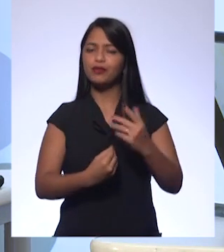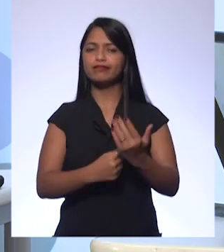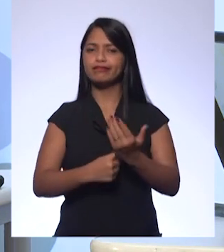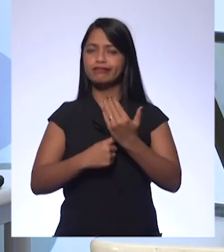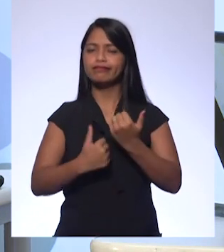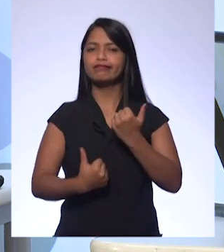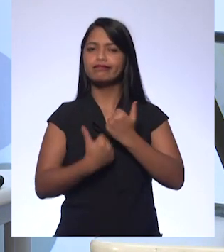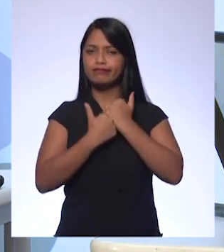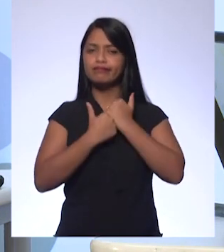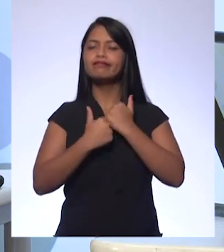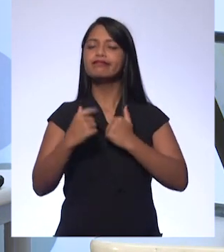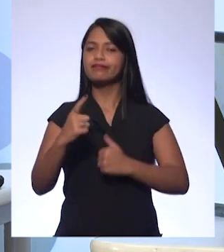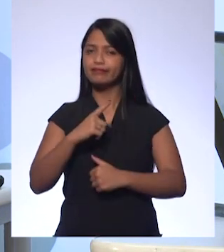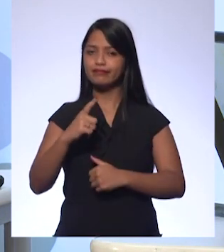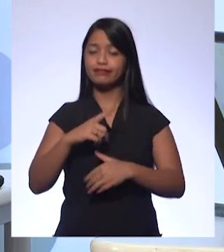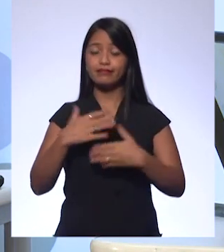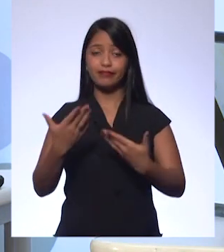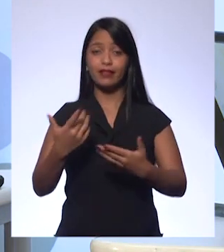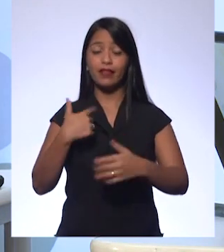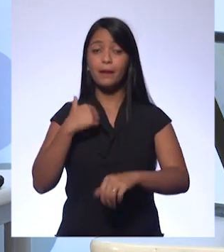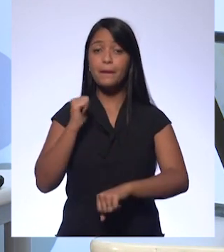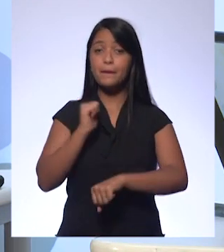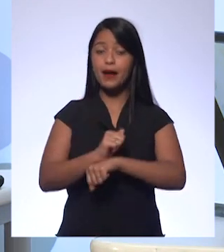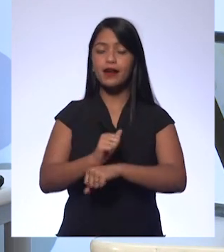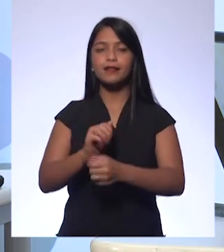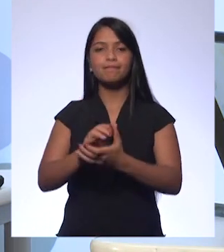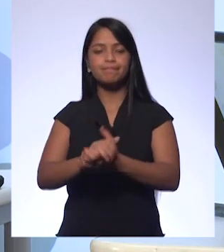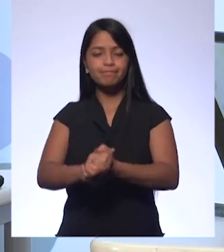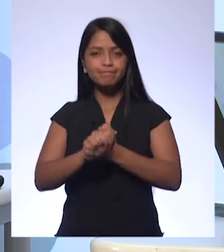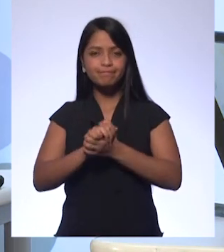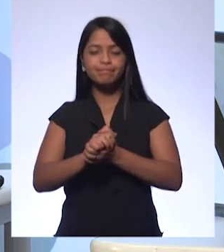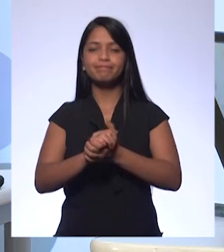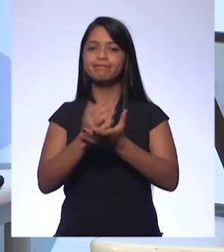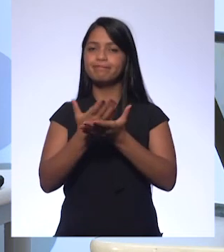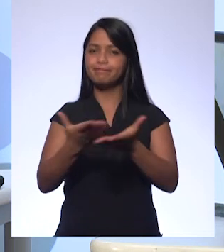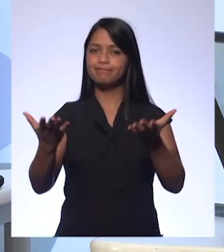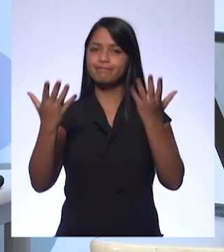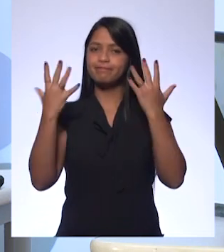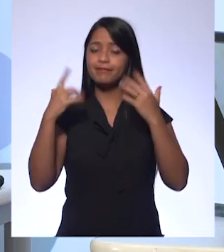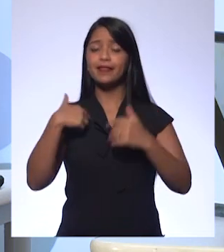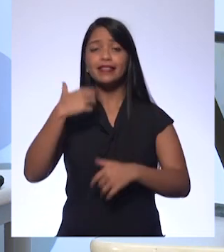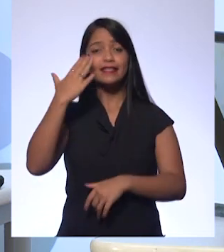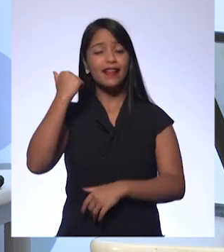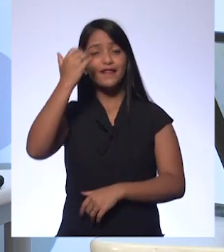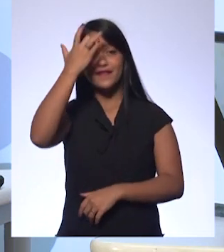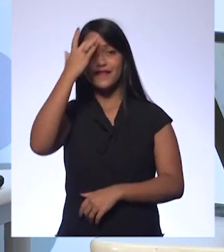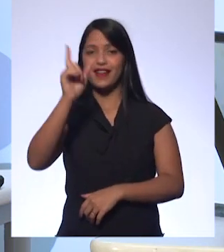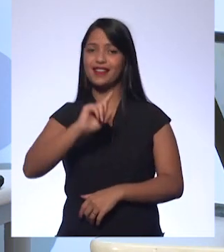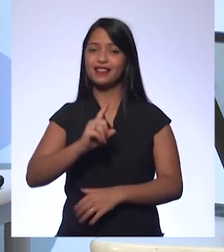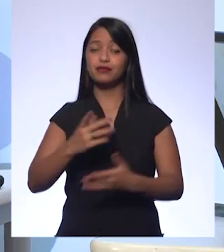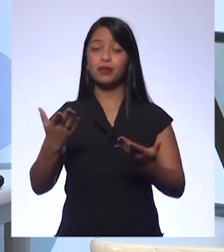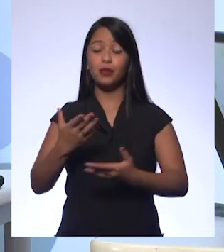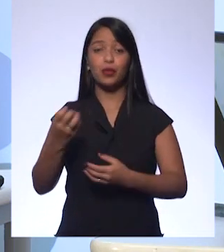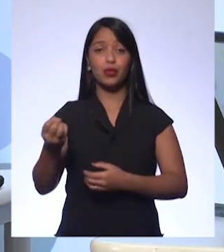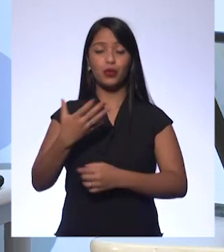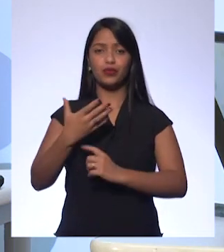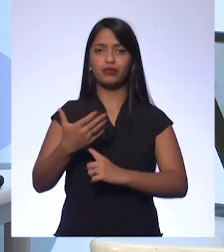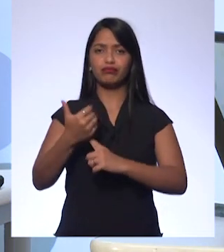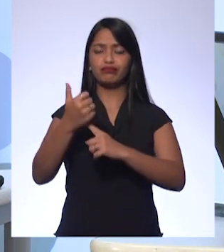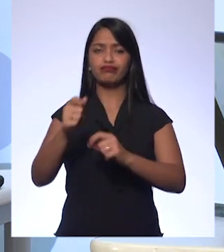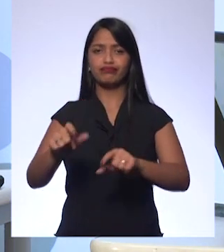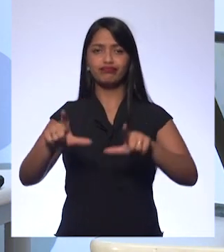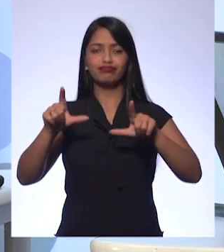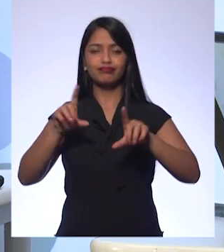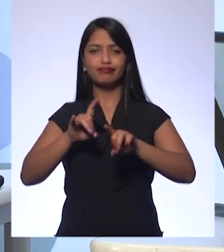quero parar um instante e parabenizá-los, porque, assim, eu sei que não é fácil, eu sei que esse mundo digital veio de novidade aí para a gente, mas muitos de